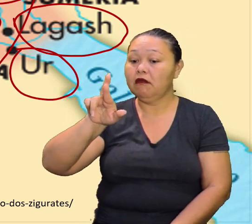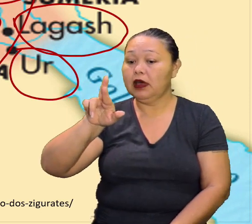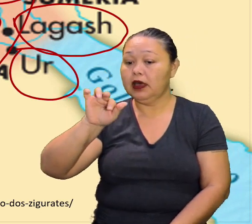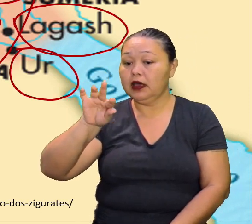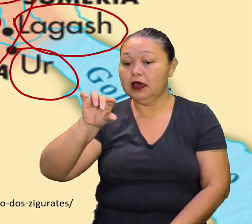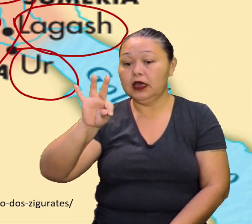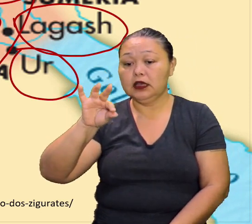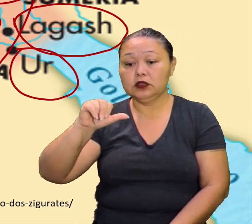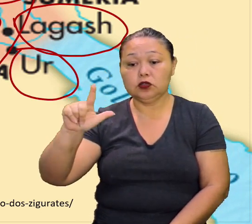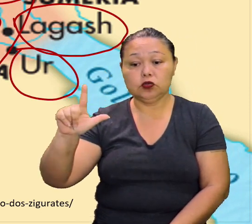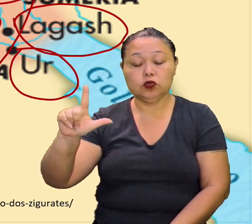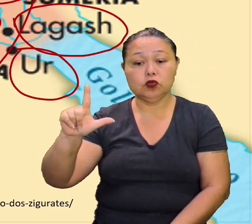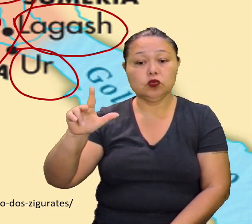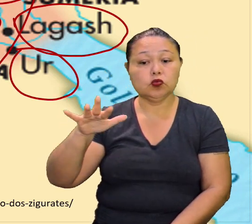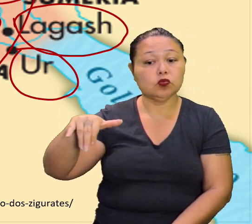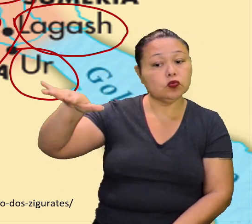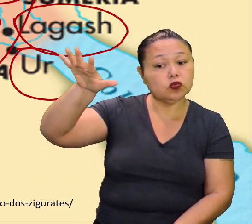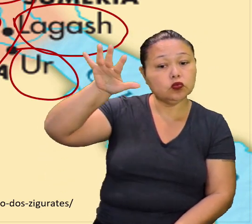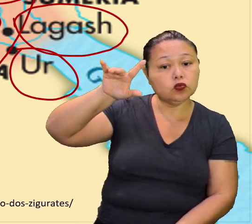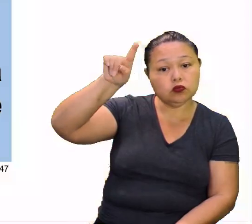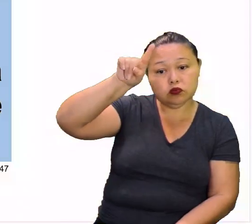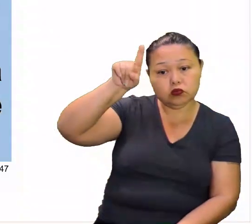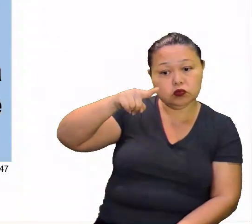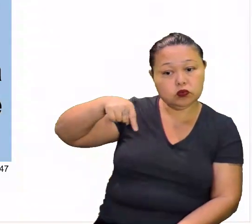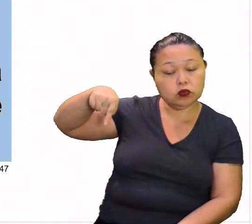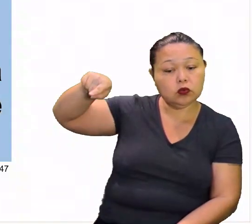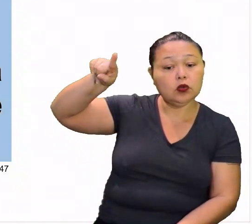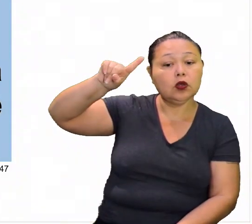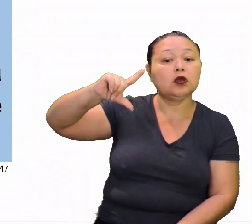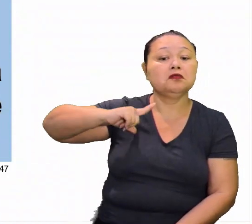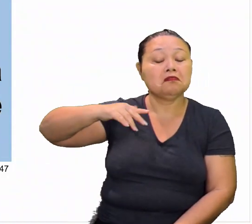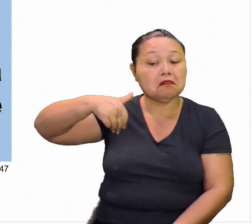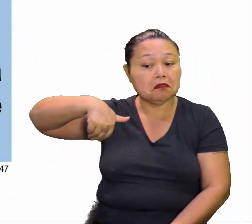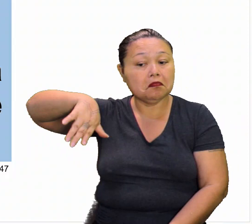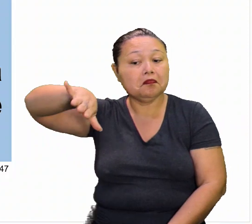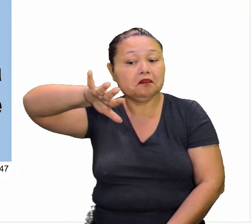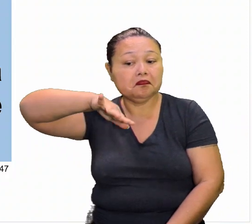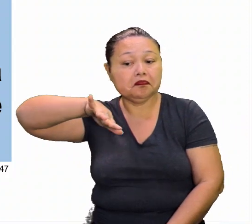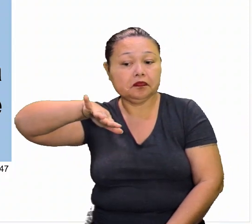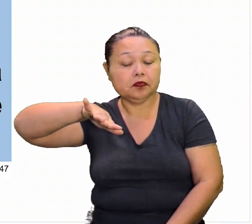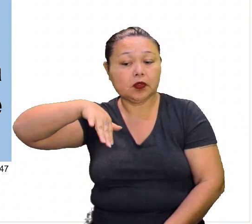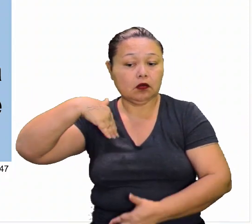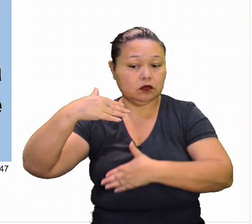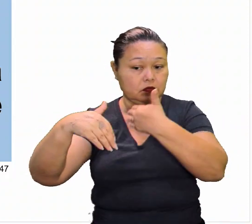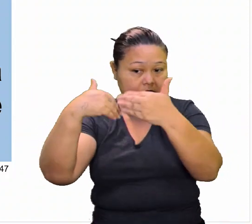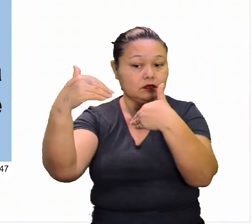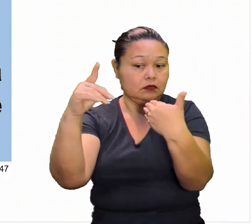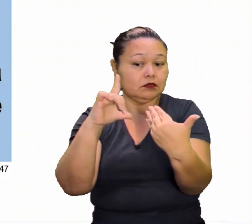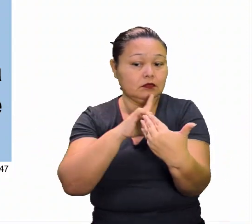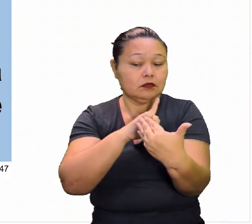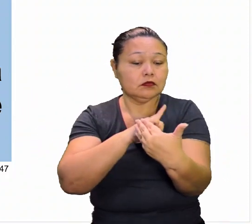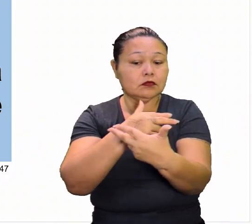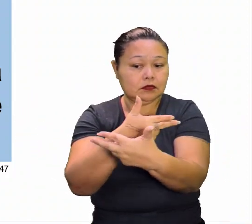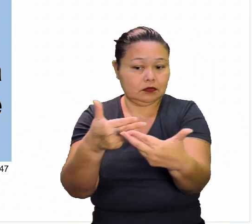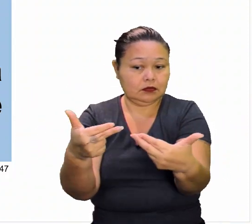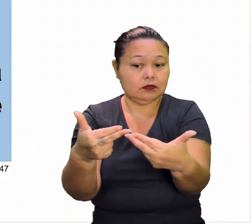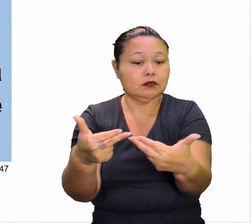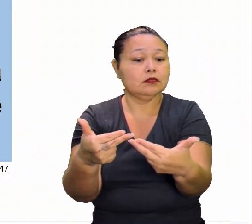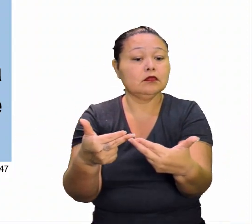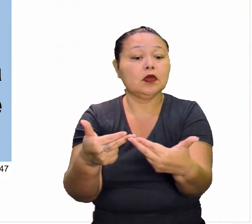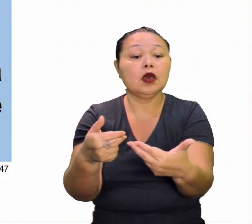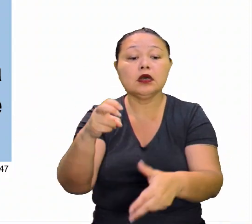Aonde pega essa meia-lua, a coisa é bem mais evoluída. Se o